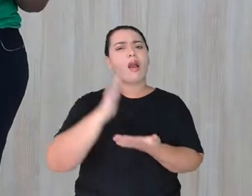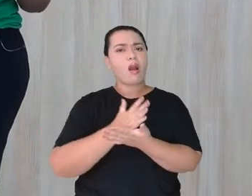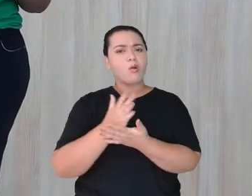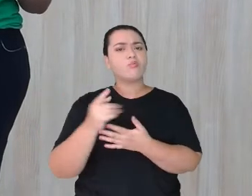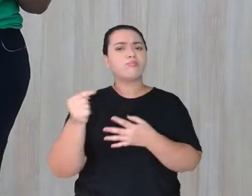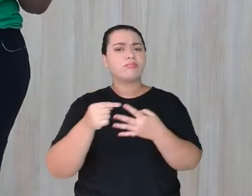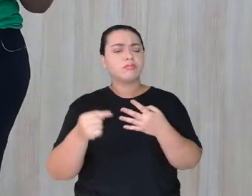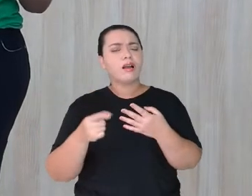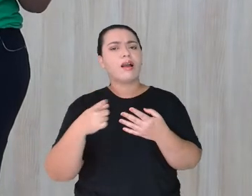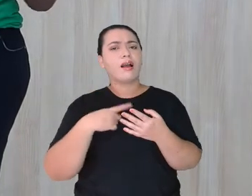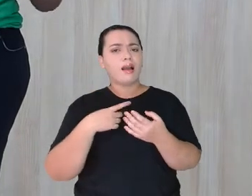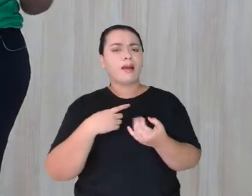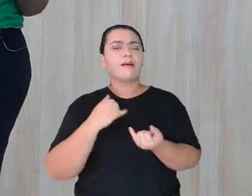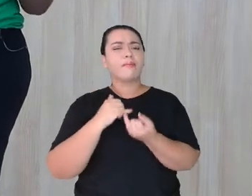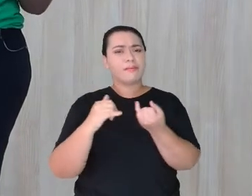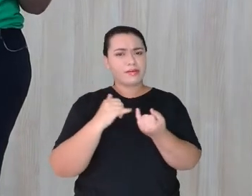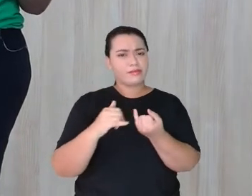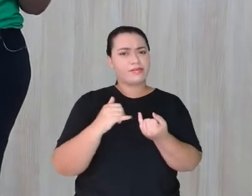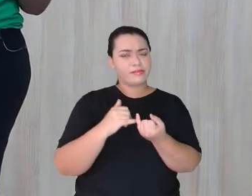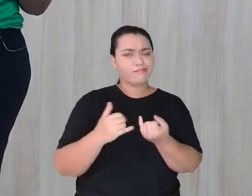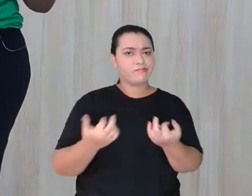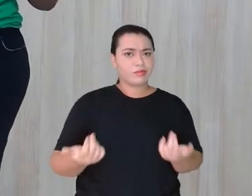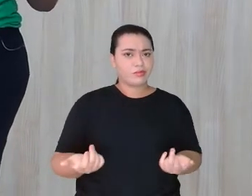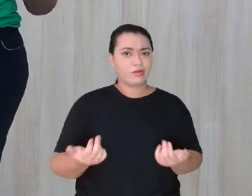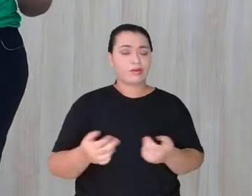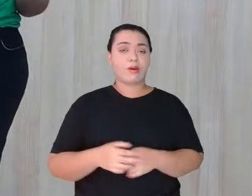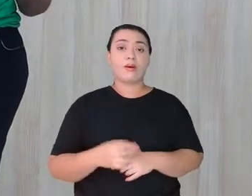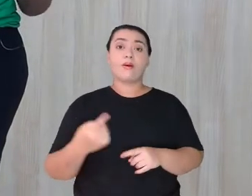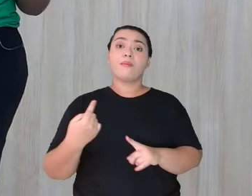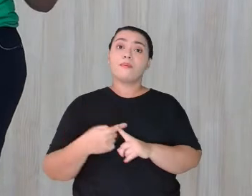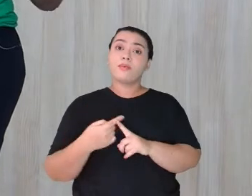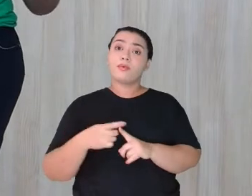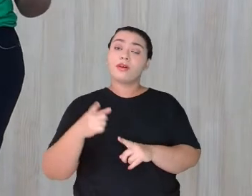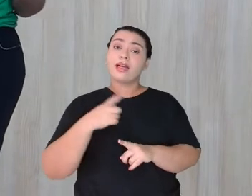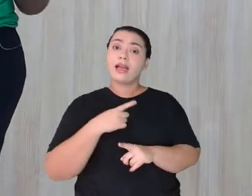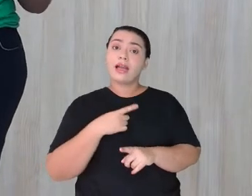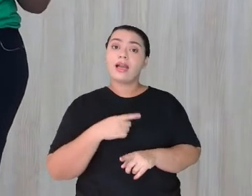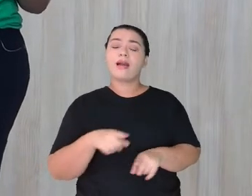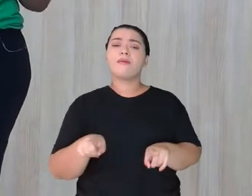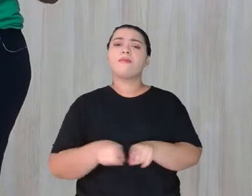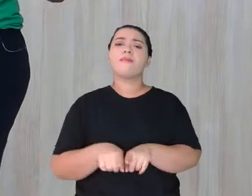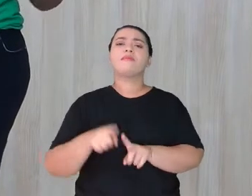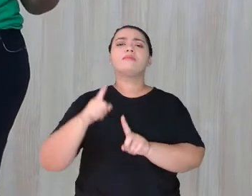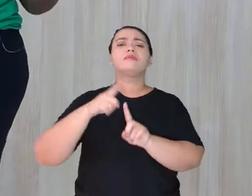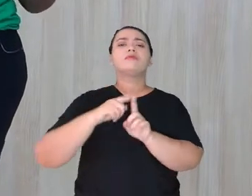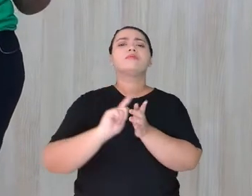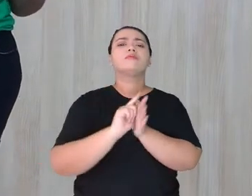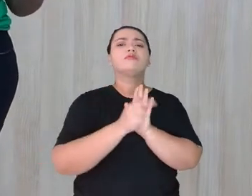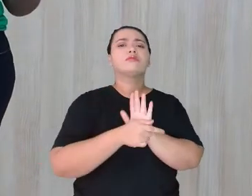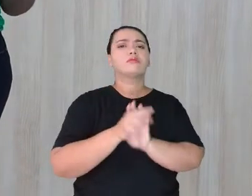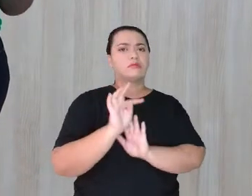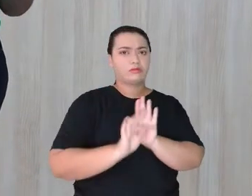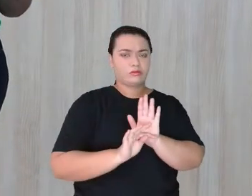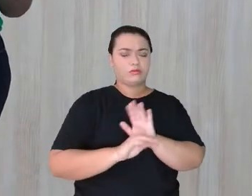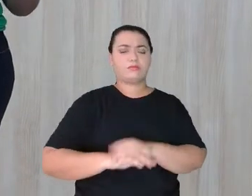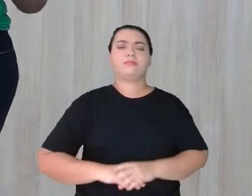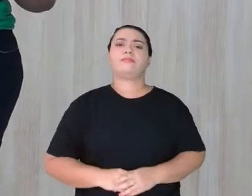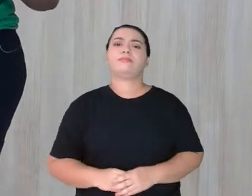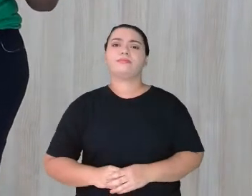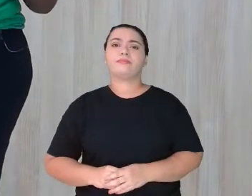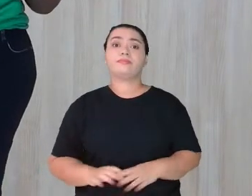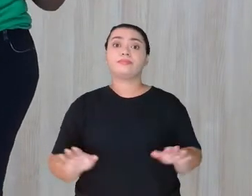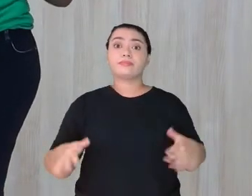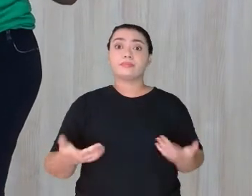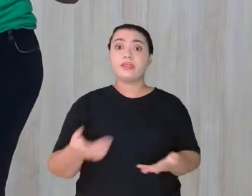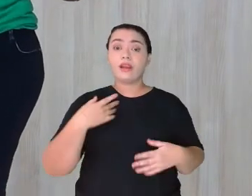em comum, visto que eles pertencem à mesma ordem. Por exemplo, eles relatam alguma coisa, tá certo? Mas